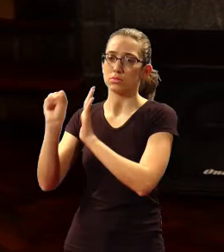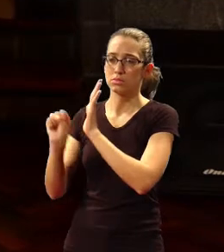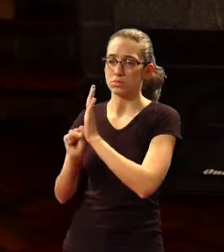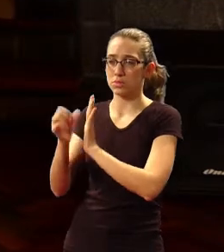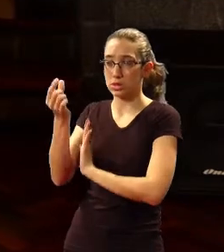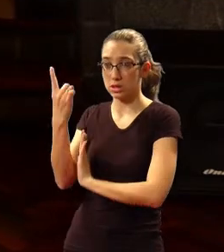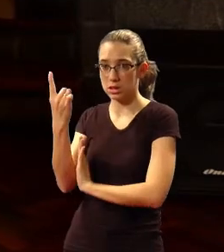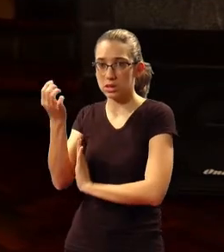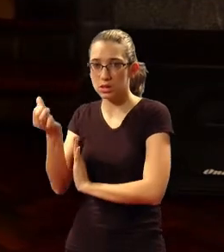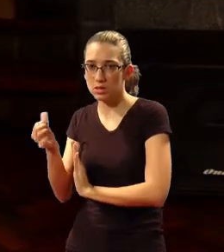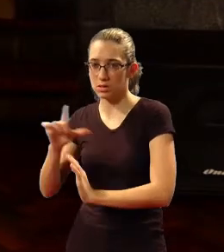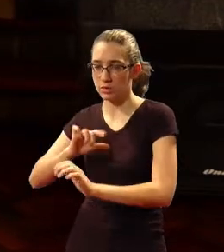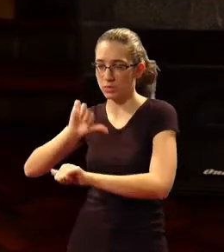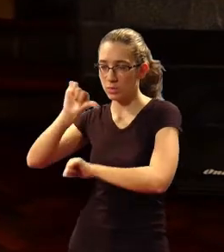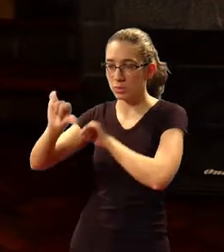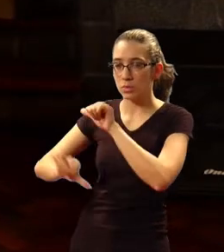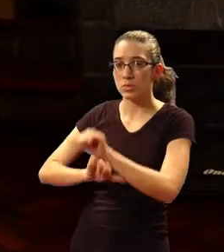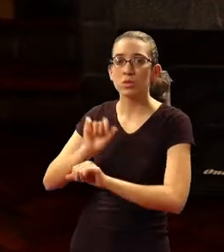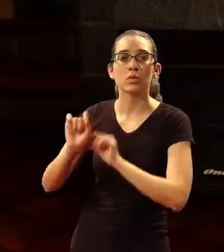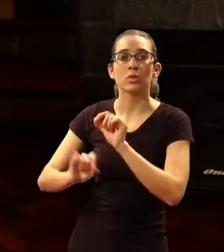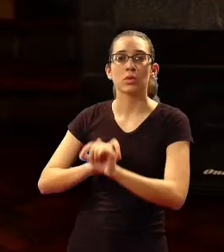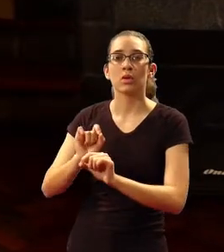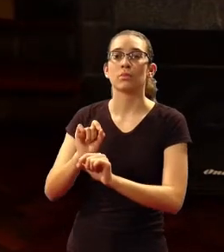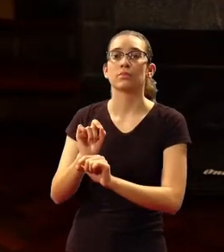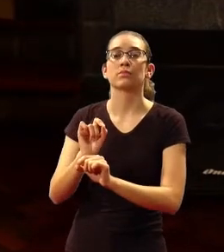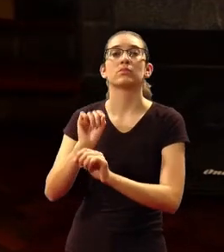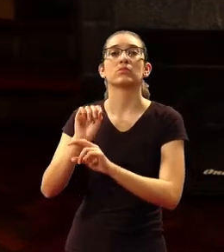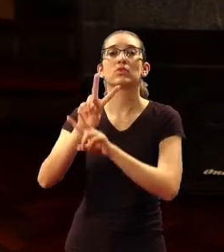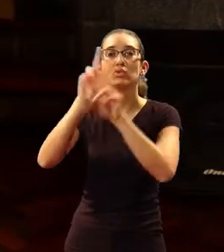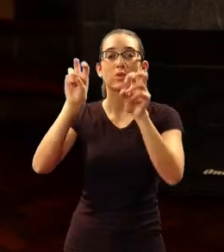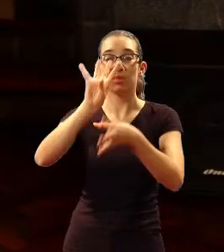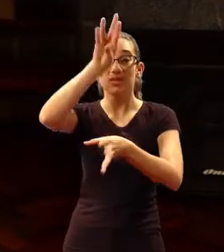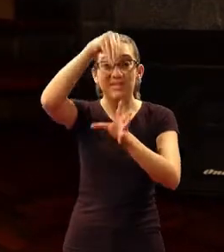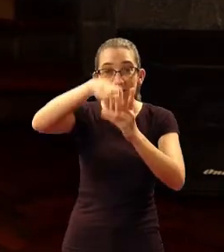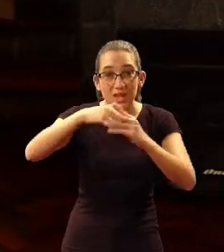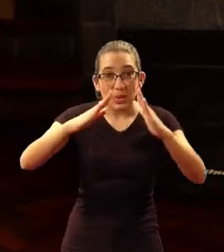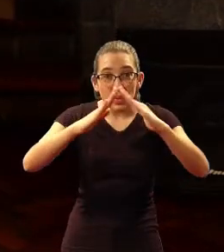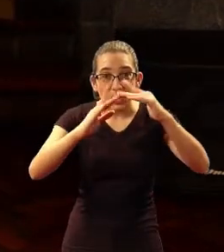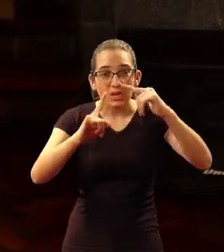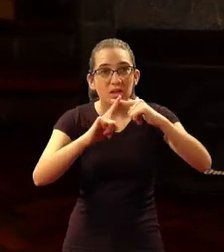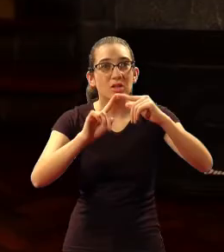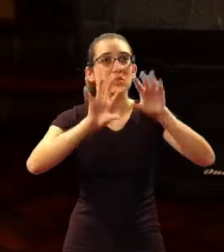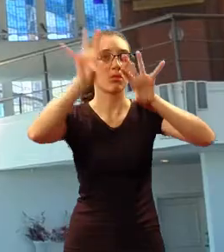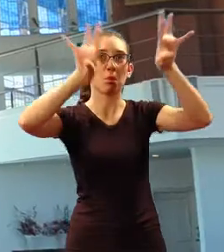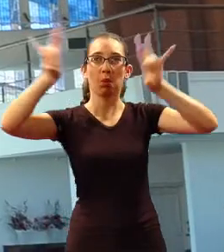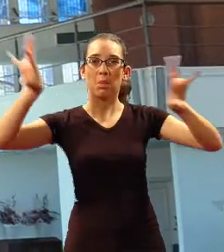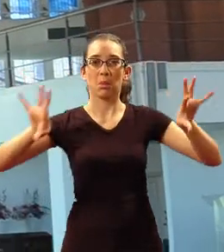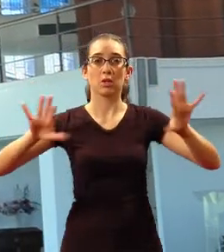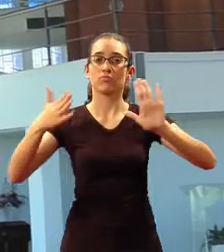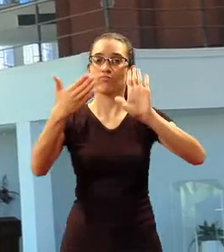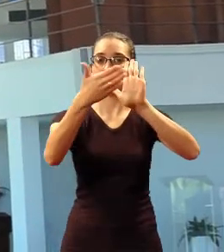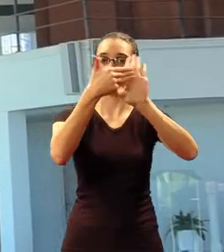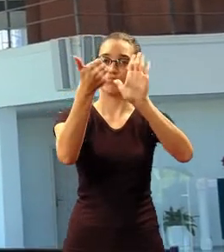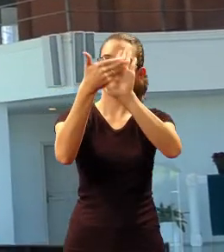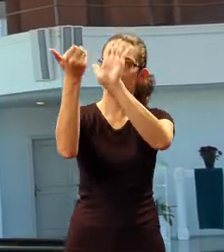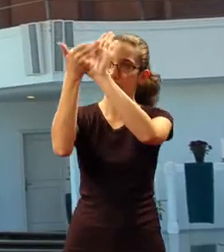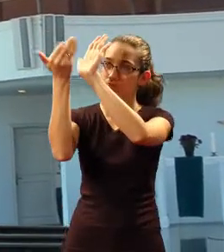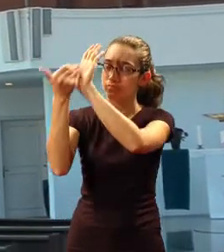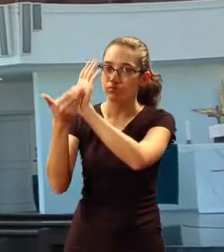houve também uma mudança naquilo que se tinha de enfeites dentro das igrejas. Aos poucos,